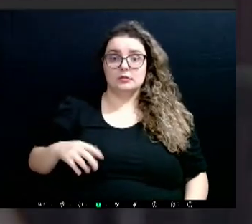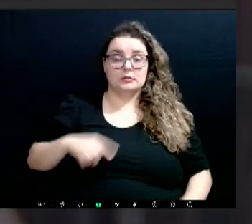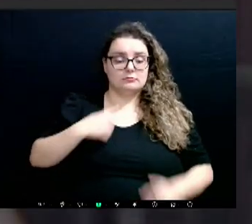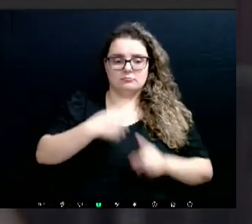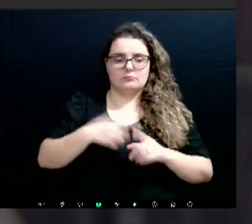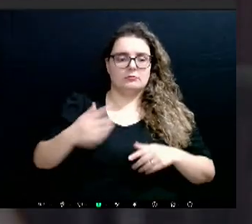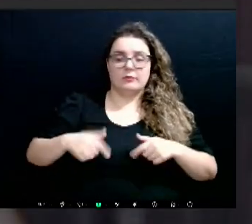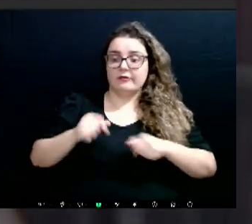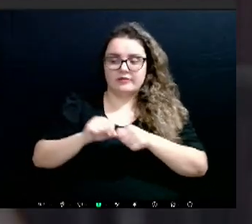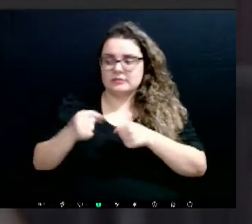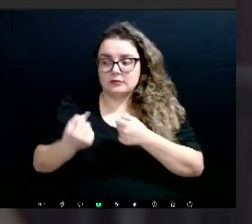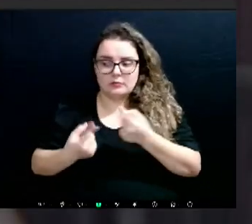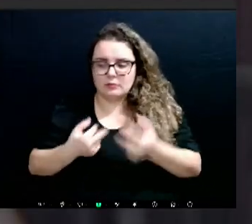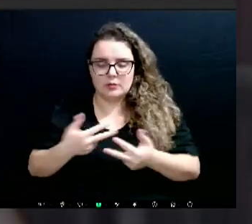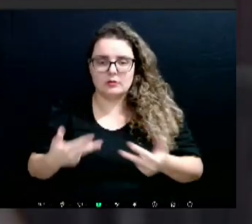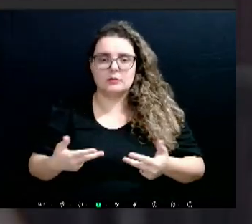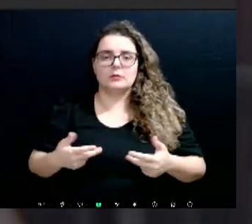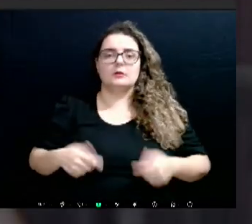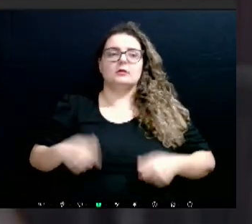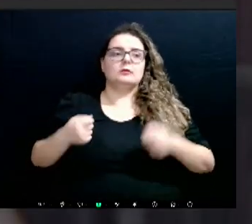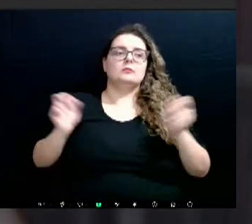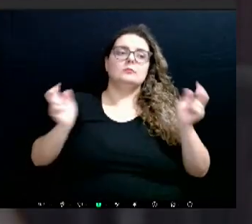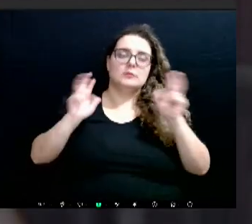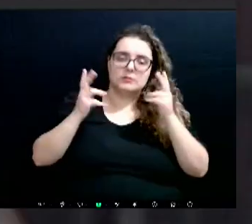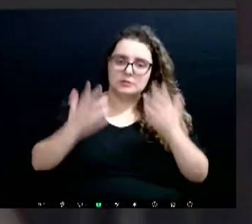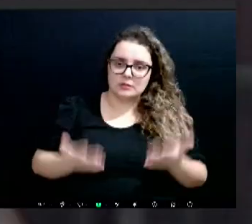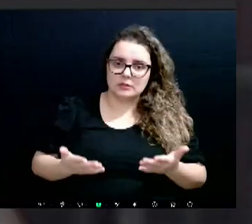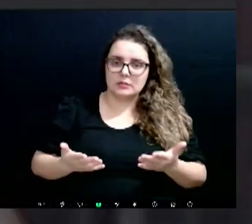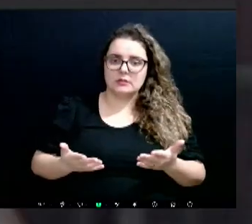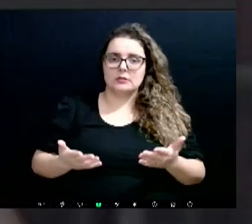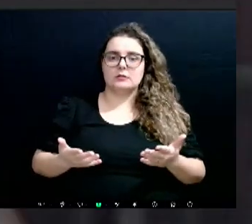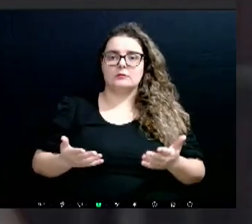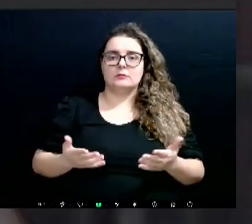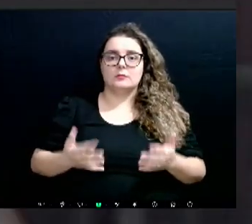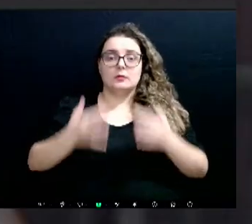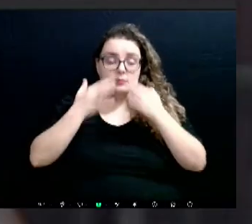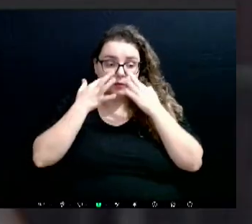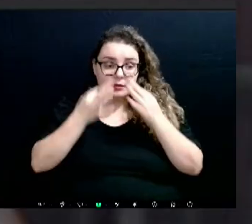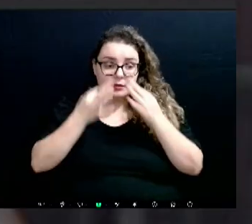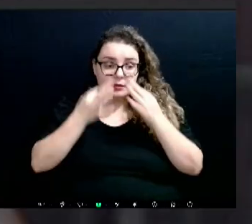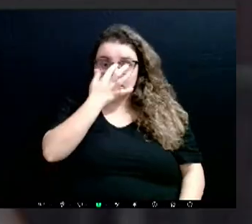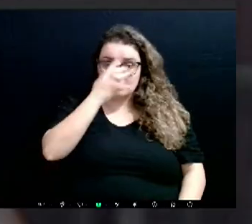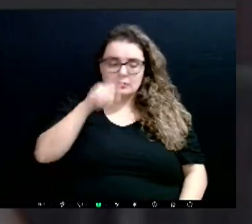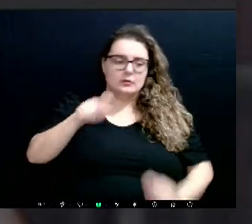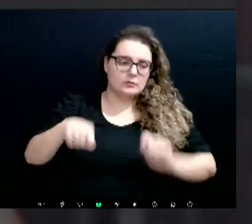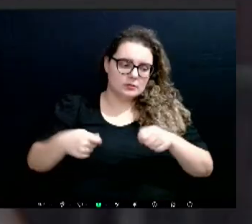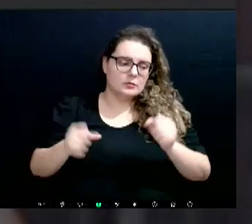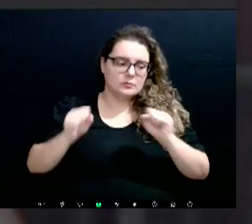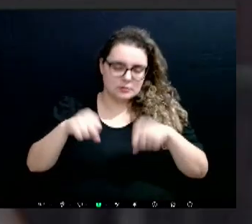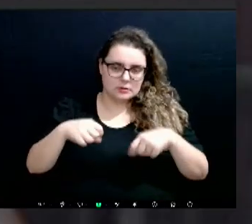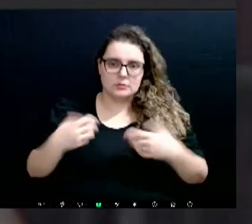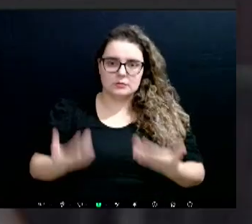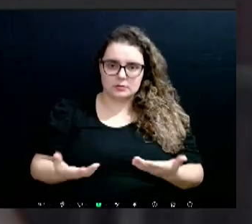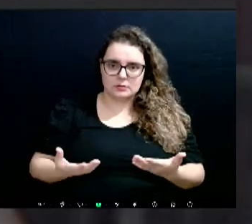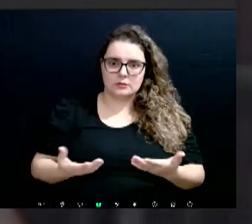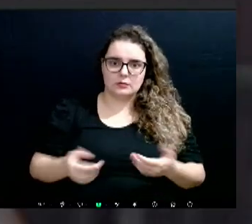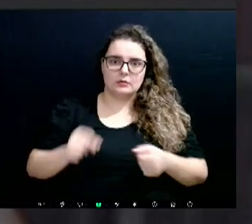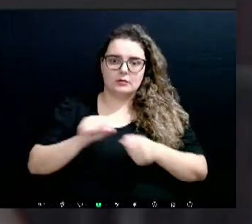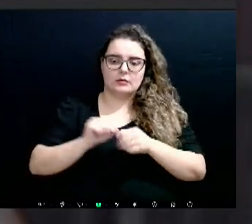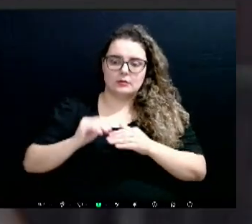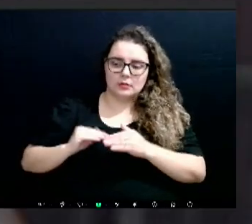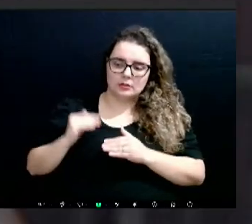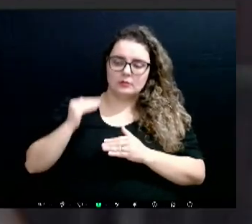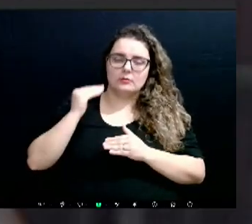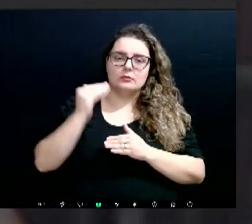ponto muito que a gente precisa ficar muito atento, muito alerta, e que é um sinal de que sim, isso está levando a um excesso de